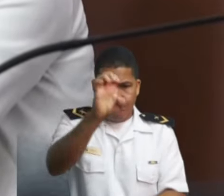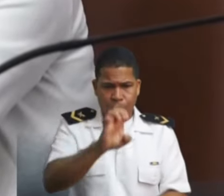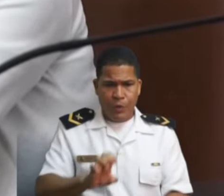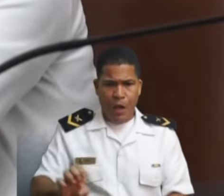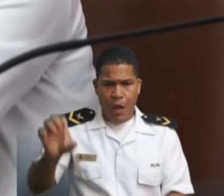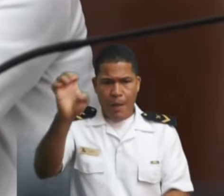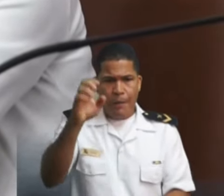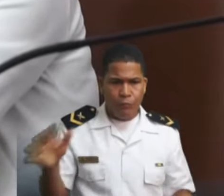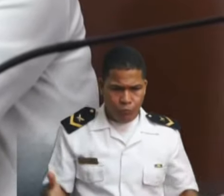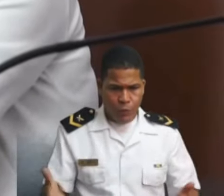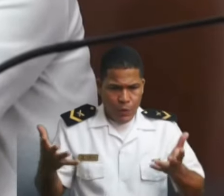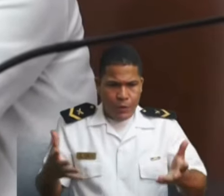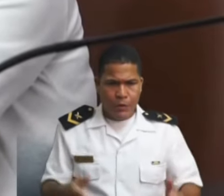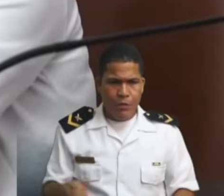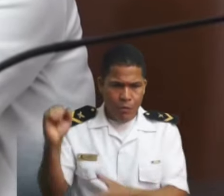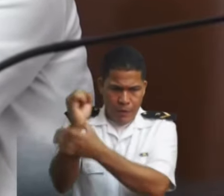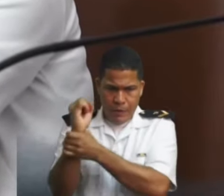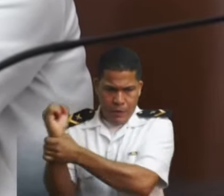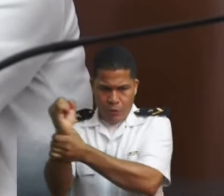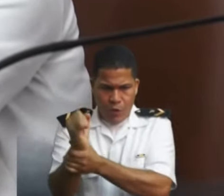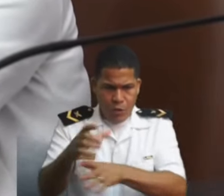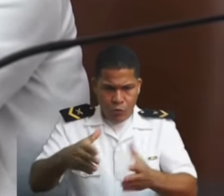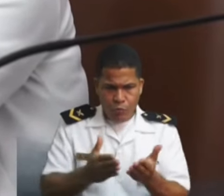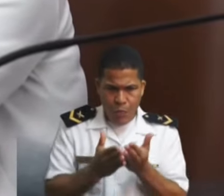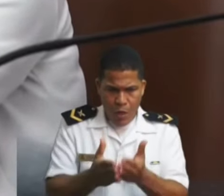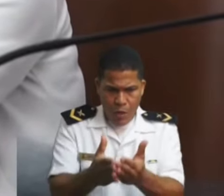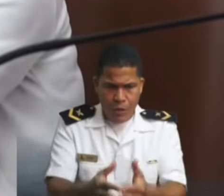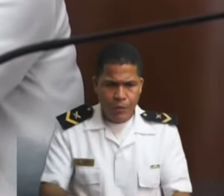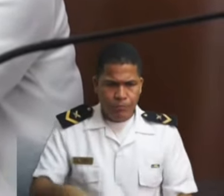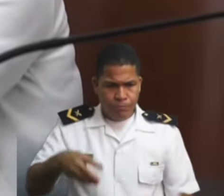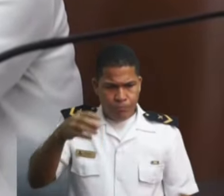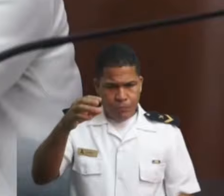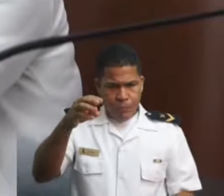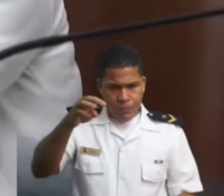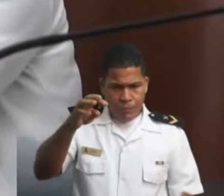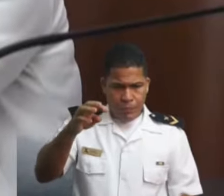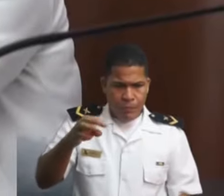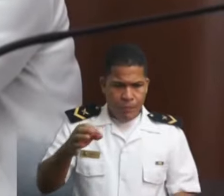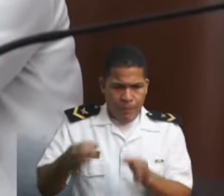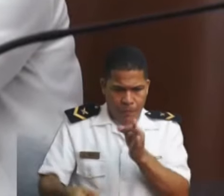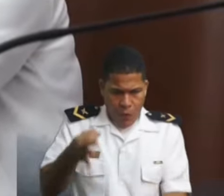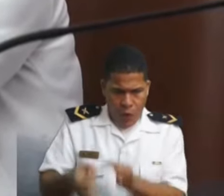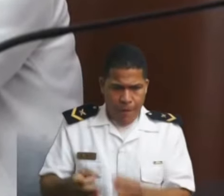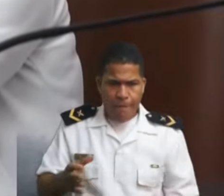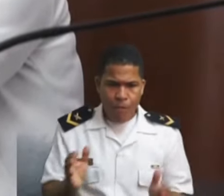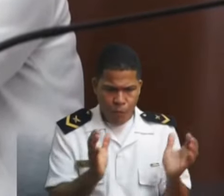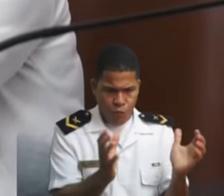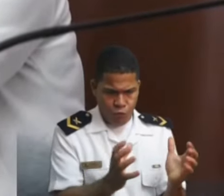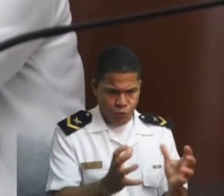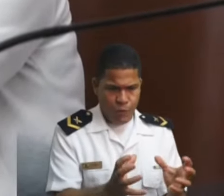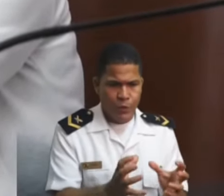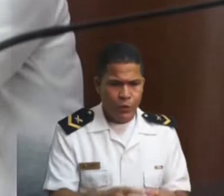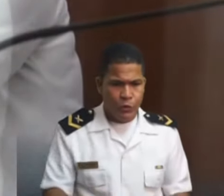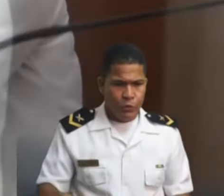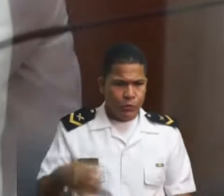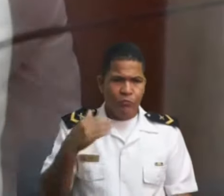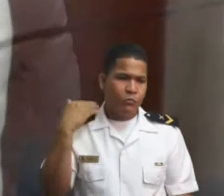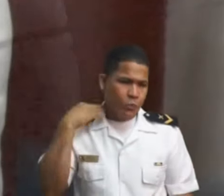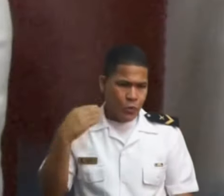segurança marítima. Uma corte formada por juízes com formações específicas, possibilitando uma